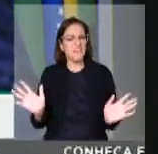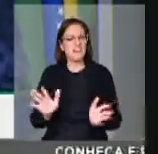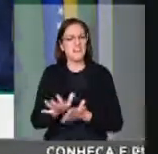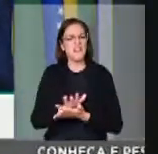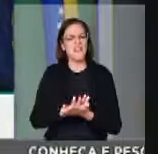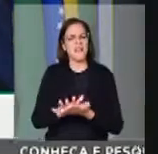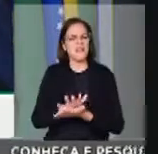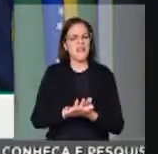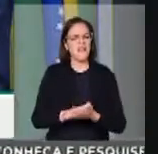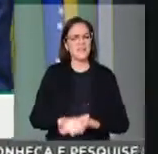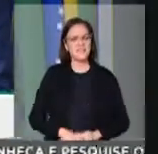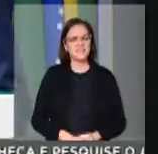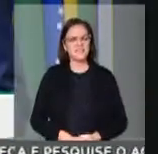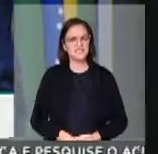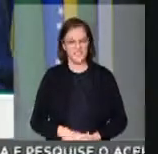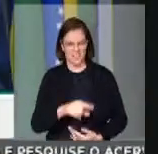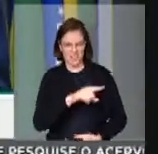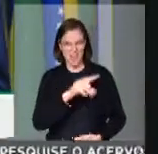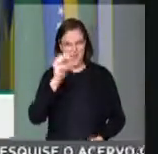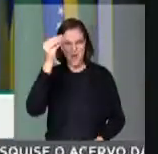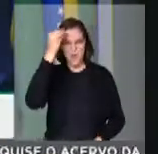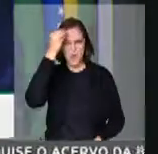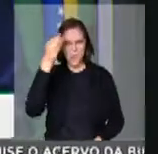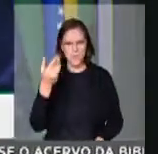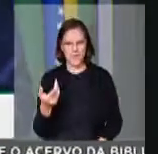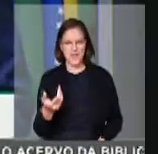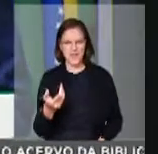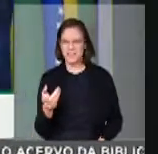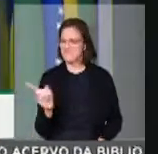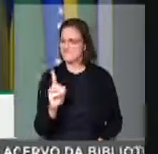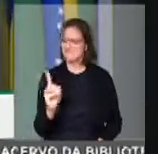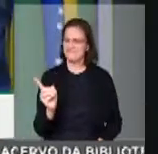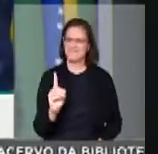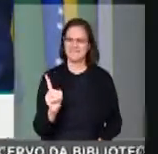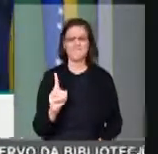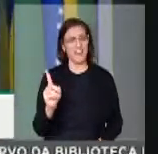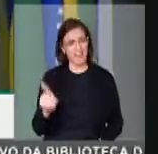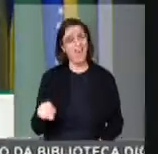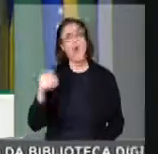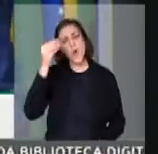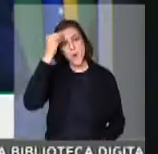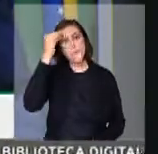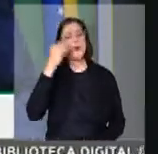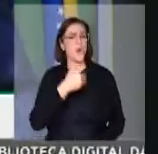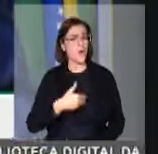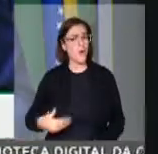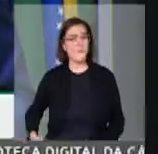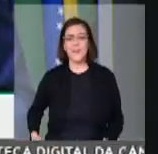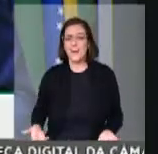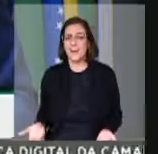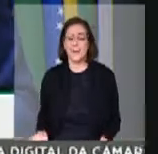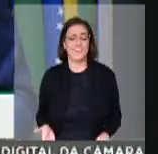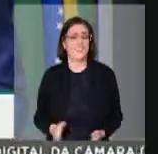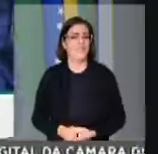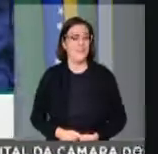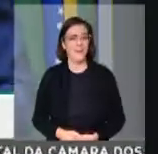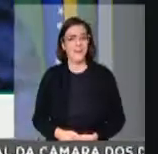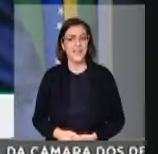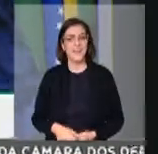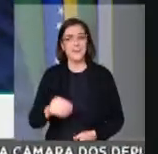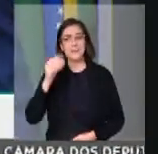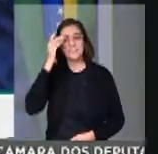quer dizer que agora a culpa por inteiro em aberto era delegada e não do governador por não dar as condições necessárias